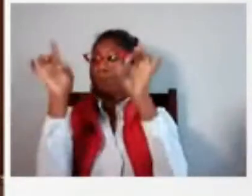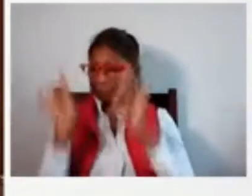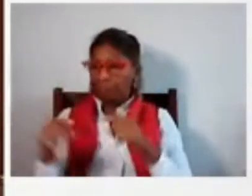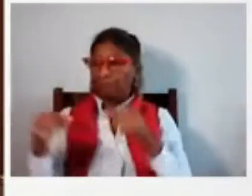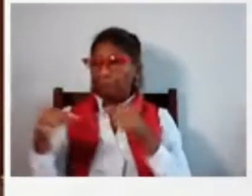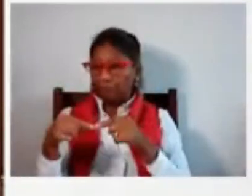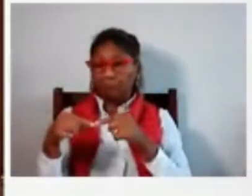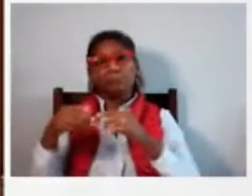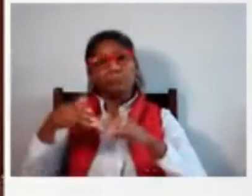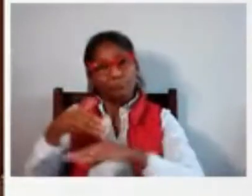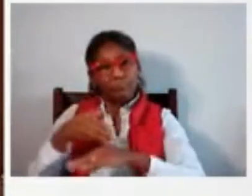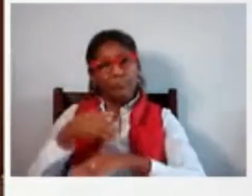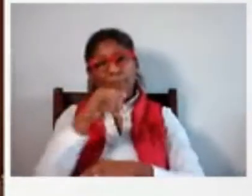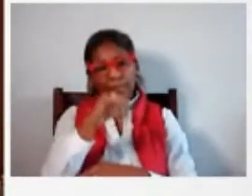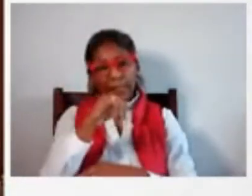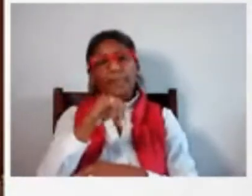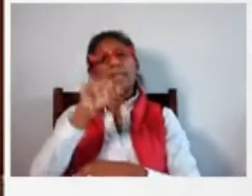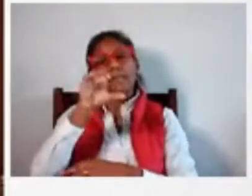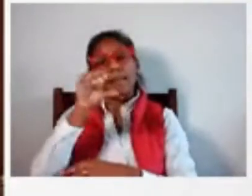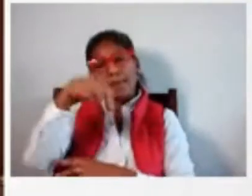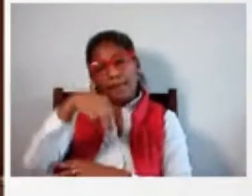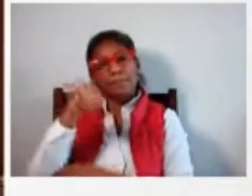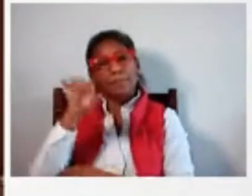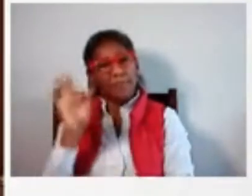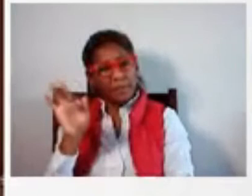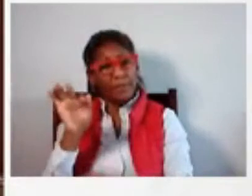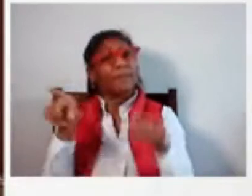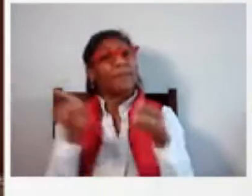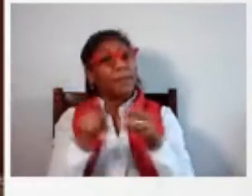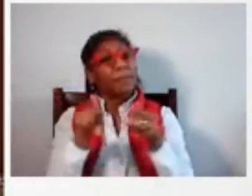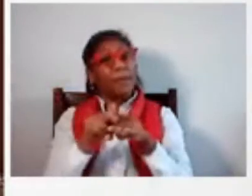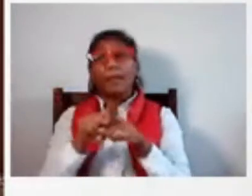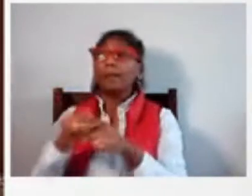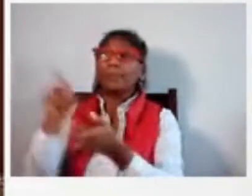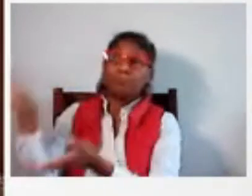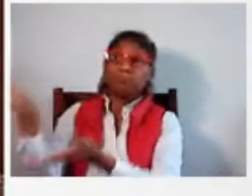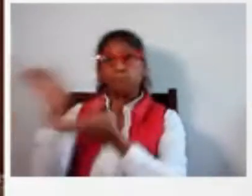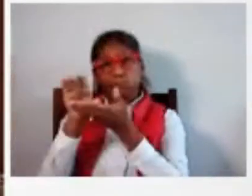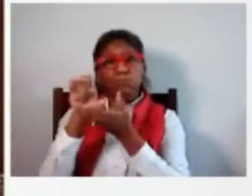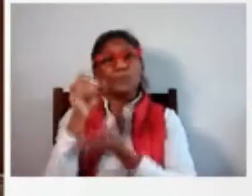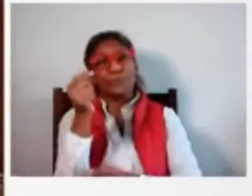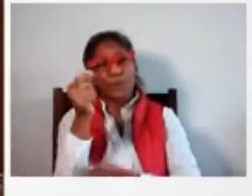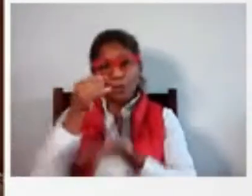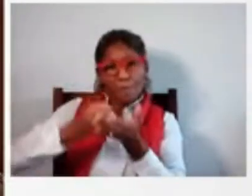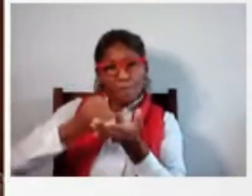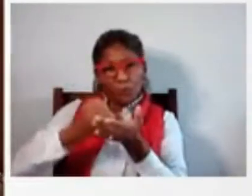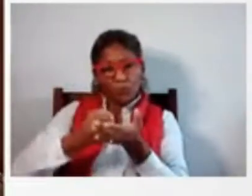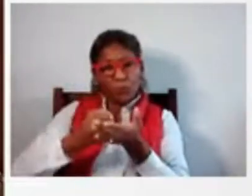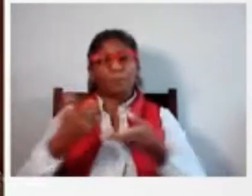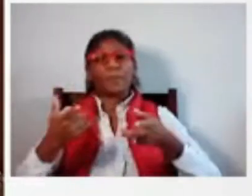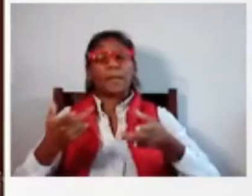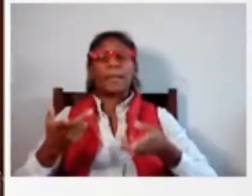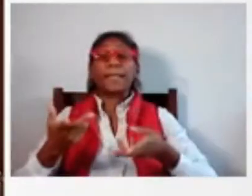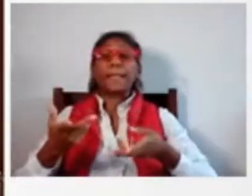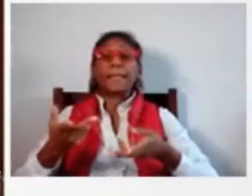participação do ICMS dos municípios, né, do que eles recebem de retorno de ICMS, a Secretaria da Fazenda anuncia qual é o